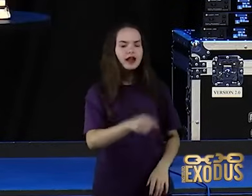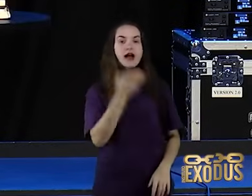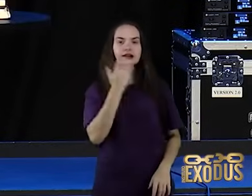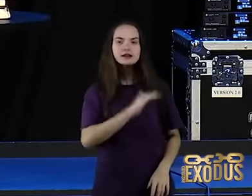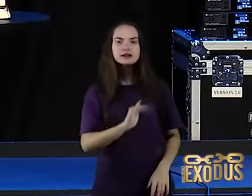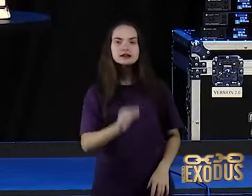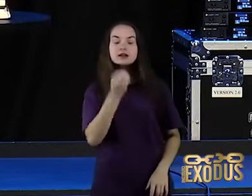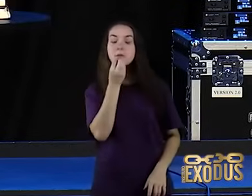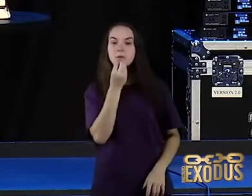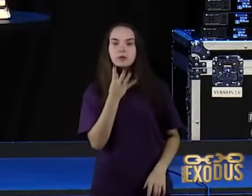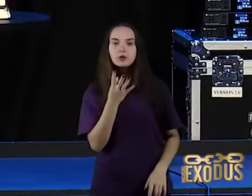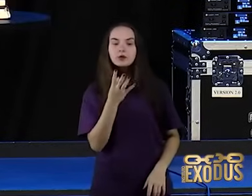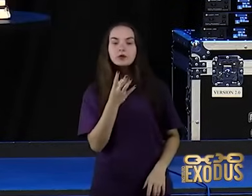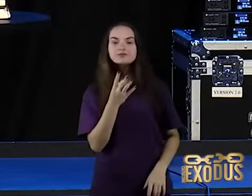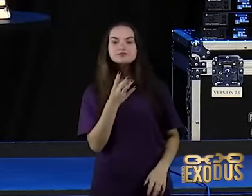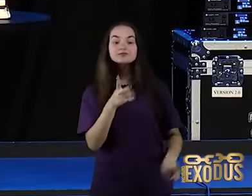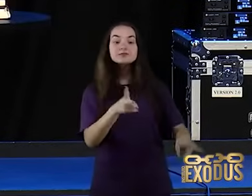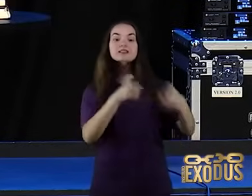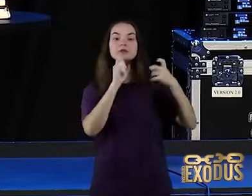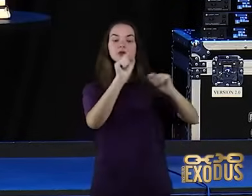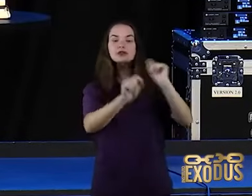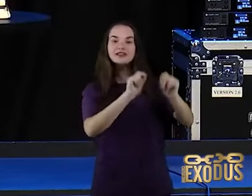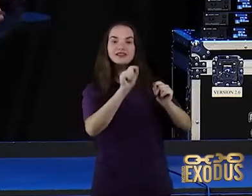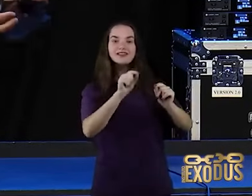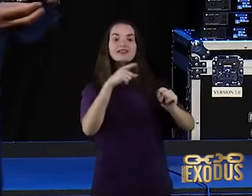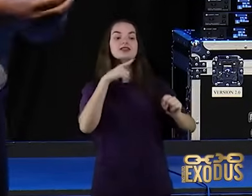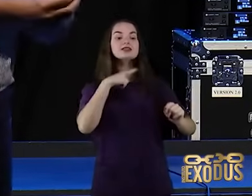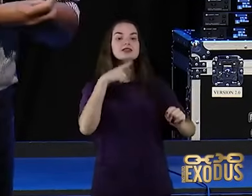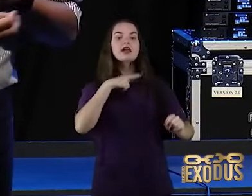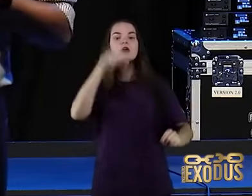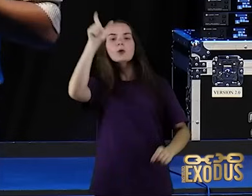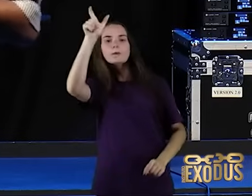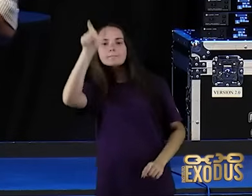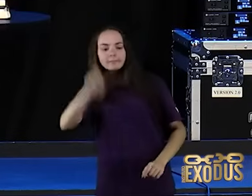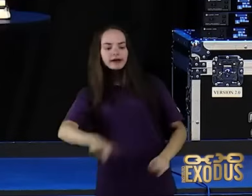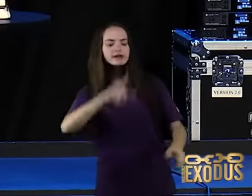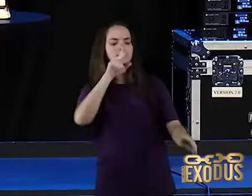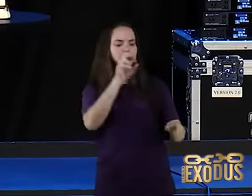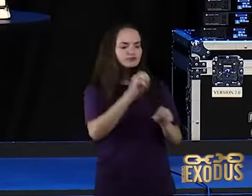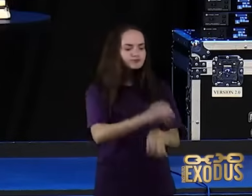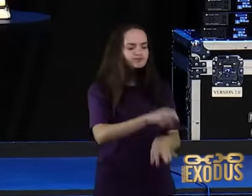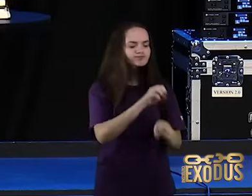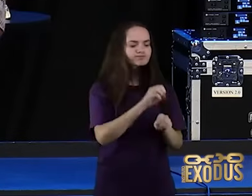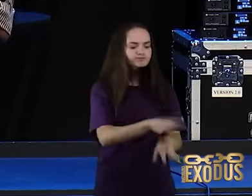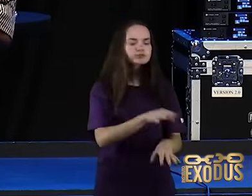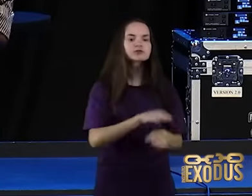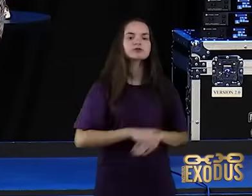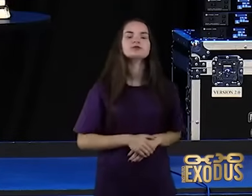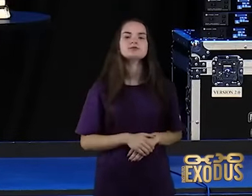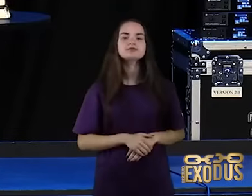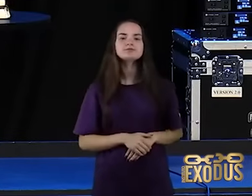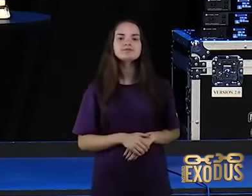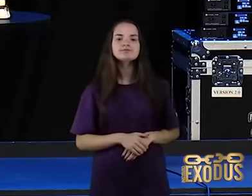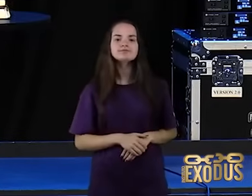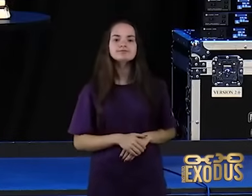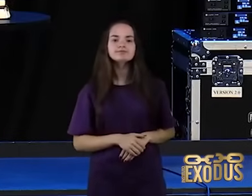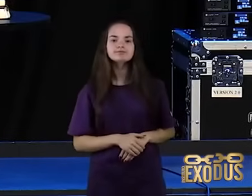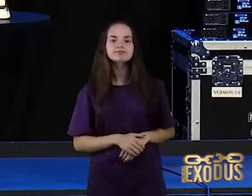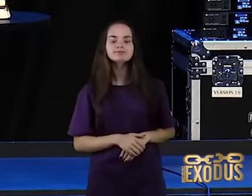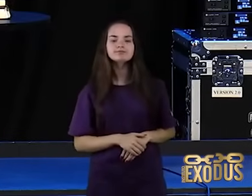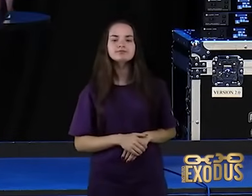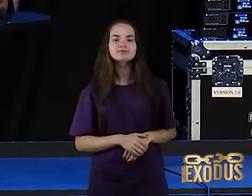certeza ele tem um pai por trás daquela figura doce por trás daquele menino trabalhador por trás daquele